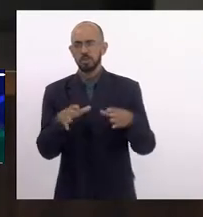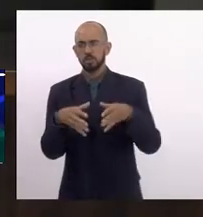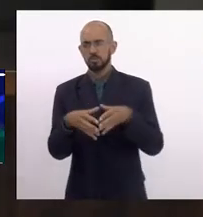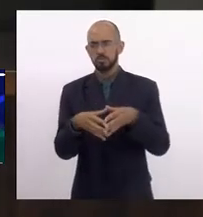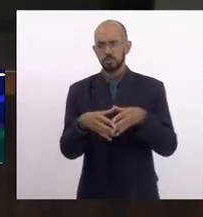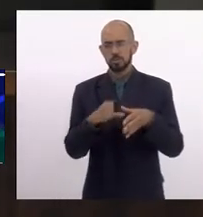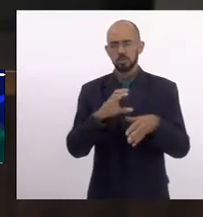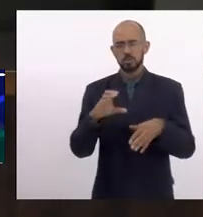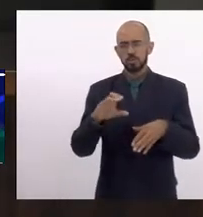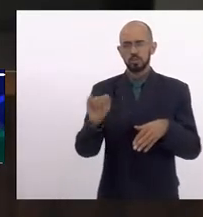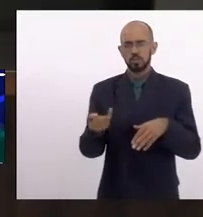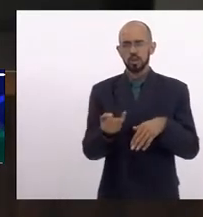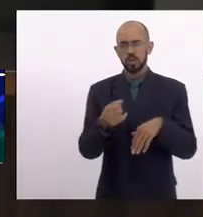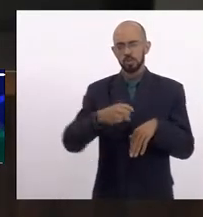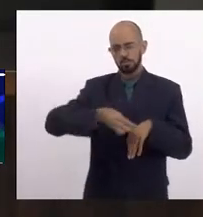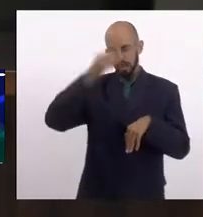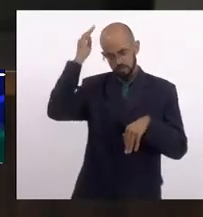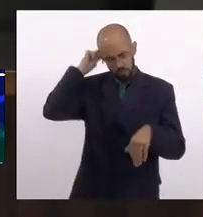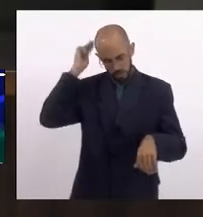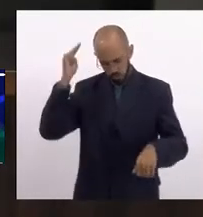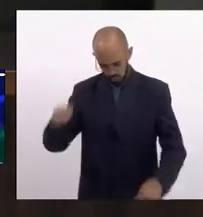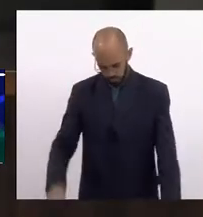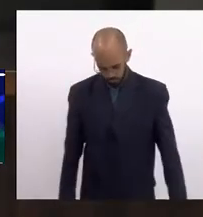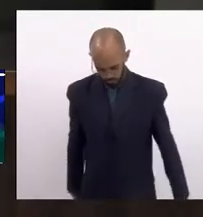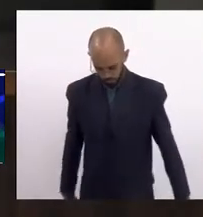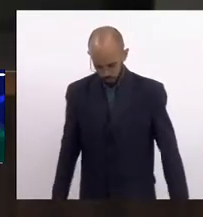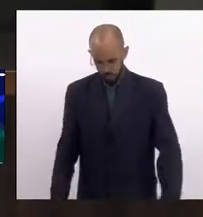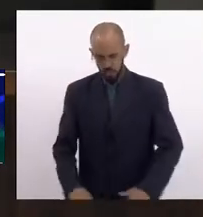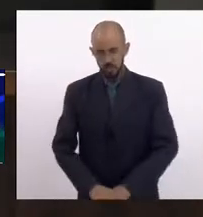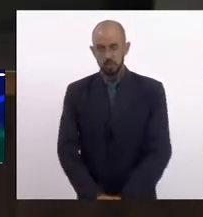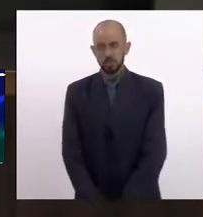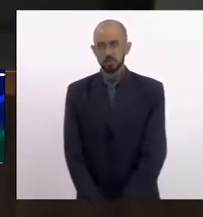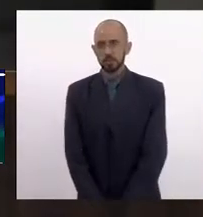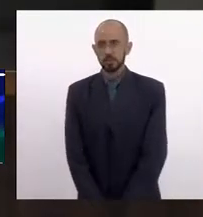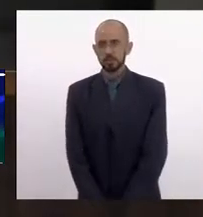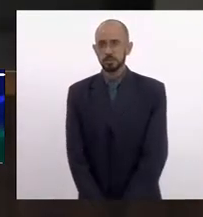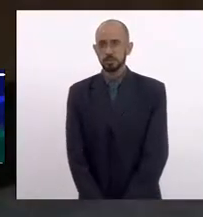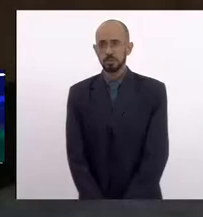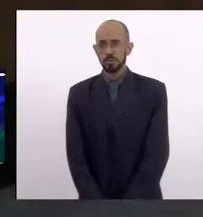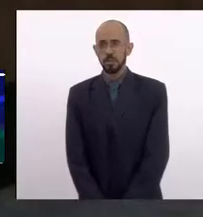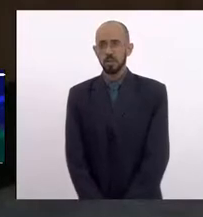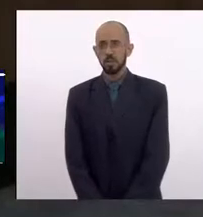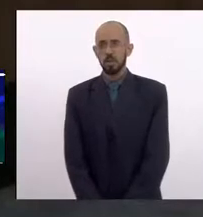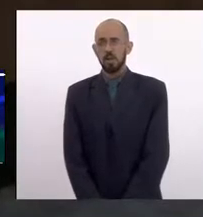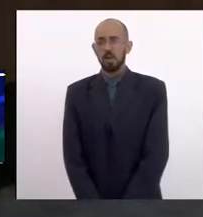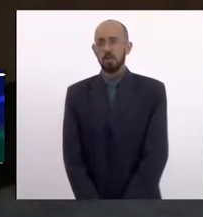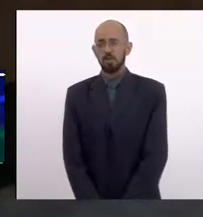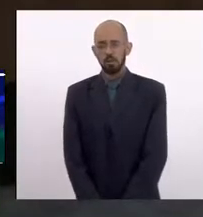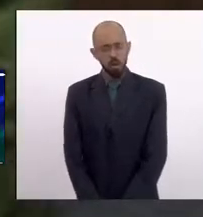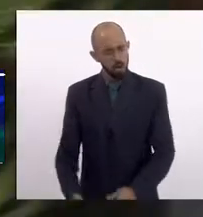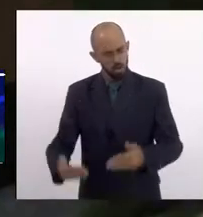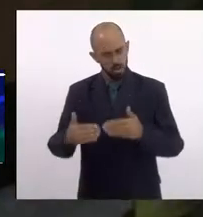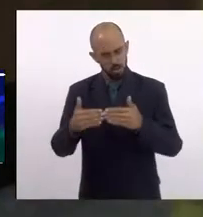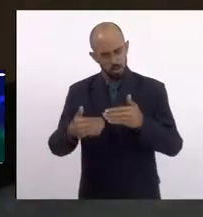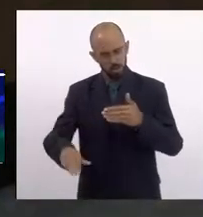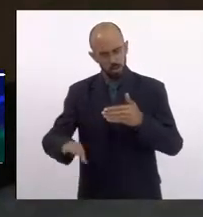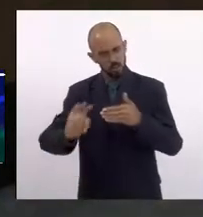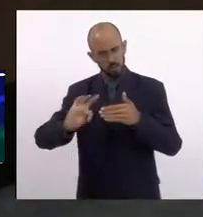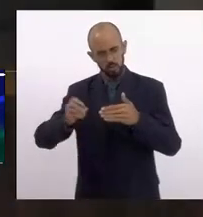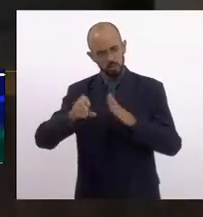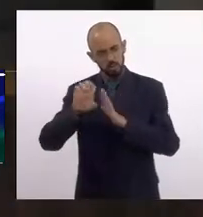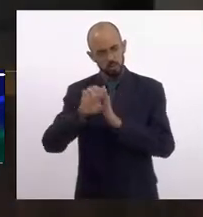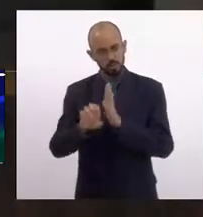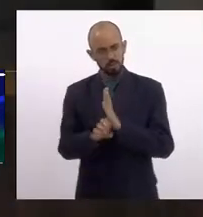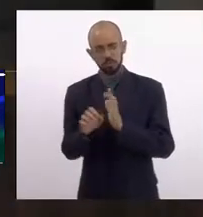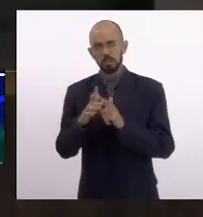condição Justiça Deputado Márcio Pacheco a aparecer em contrário todas as emendas presentes